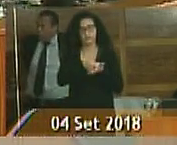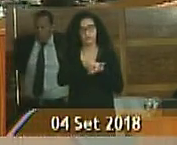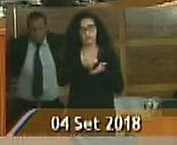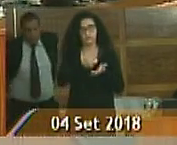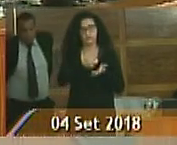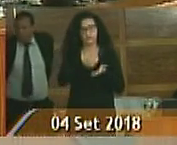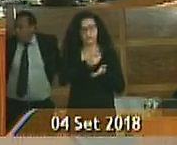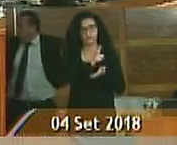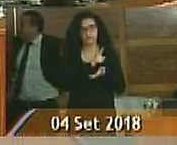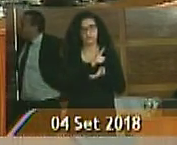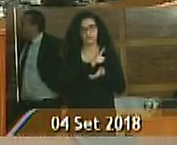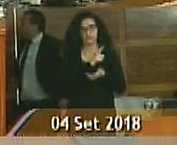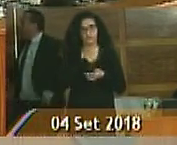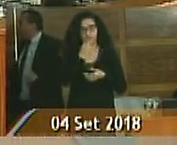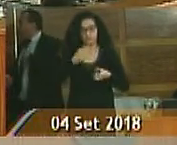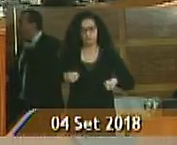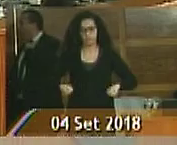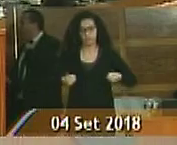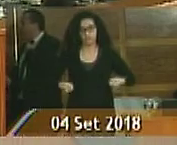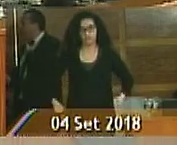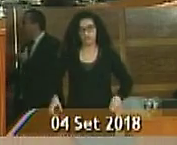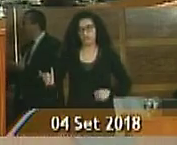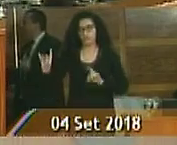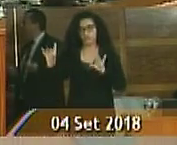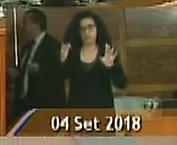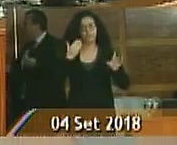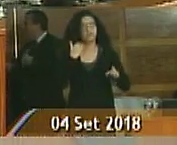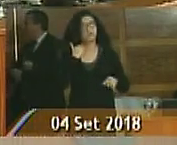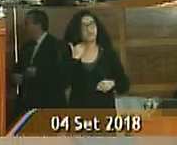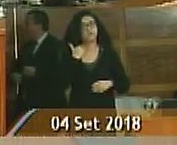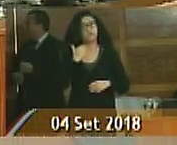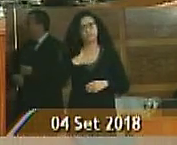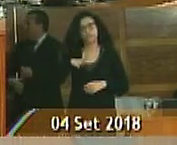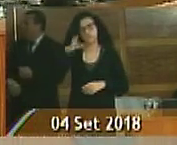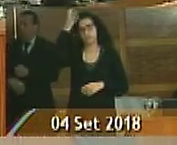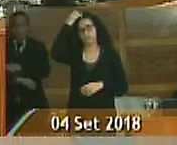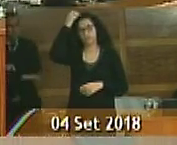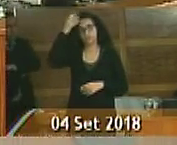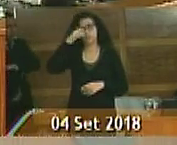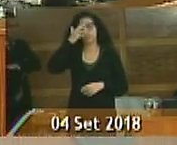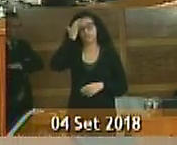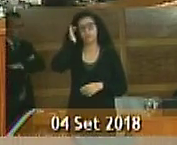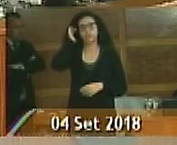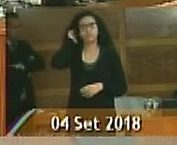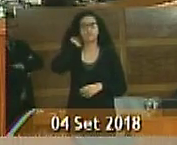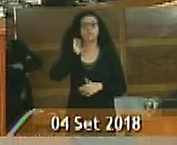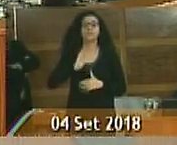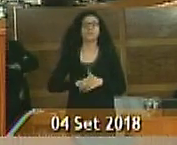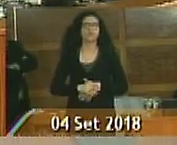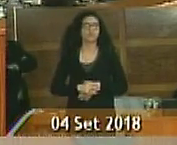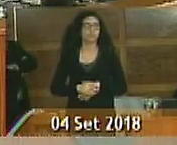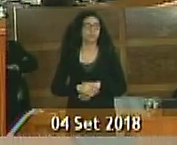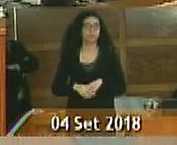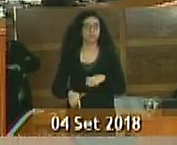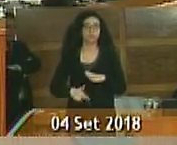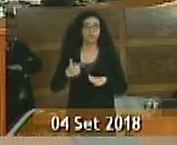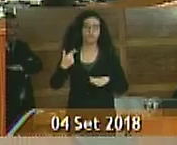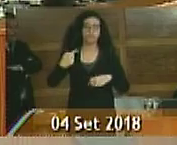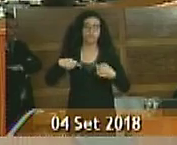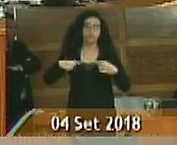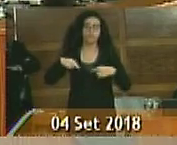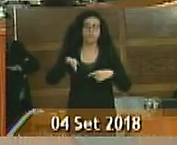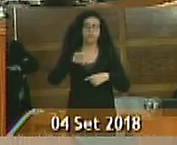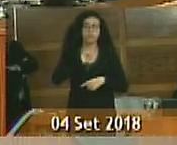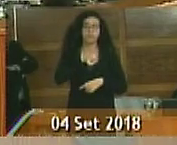obrigatoriedade da existência de uma cadeira de roda em cada agência bancária no município de Angra dos Reis e dá outras providências. Em segunda discussão,